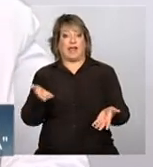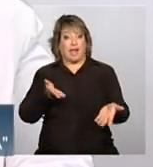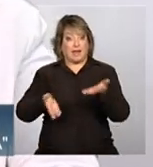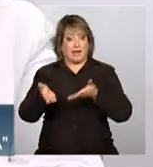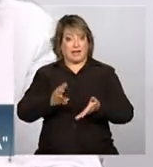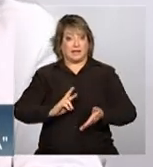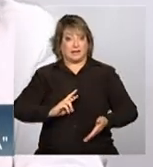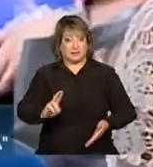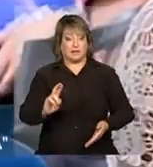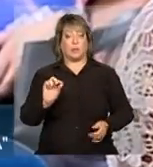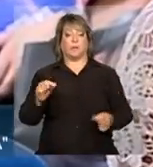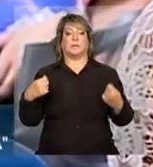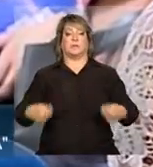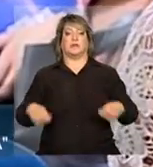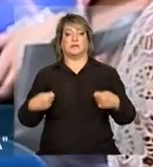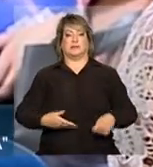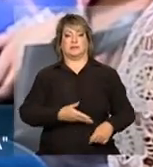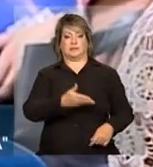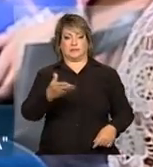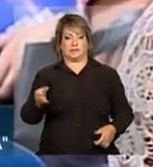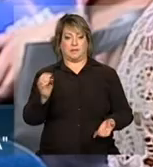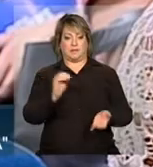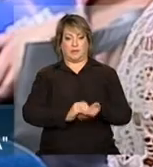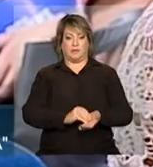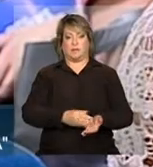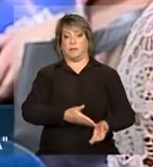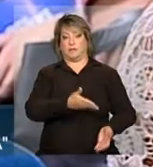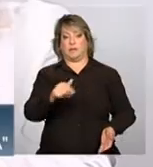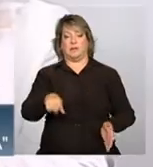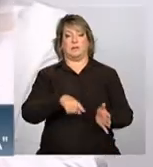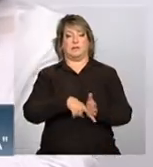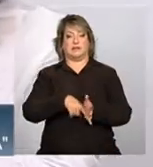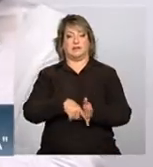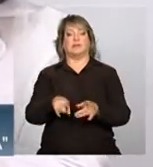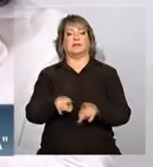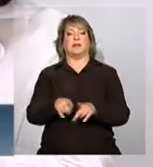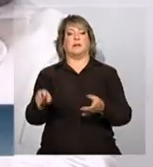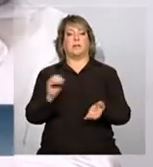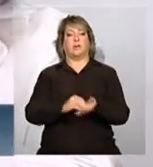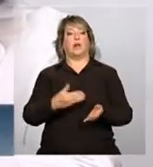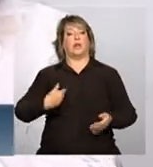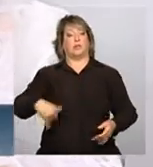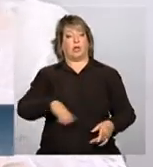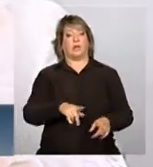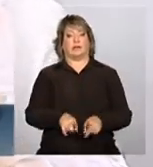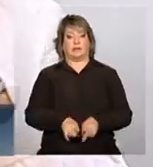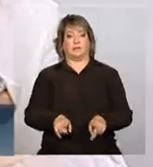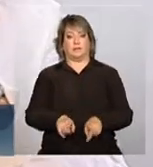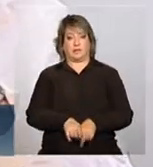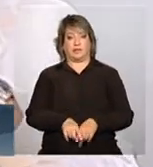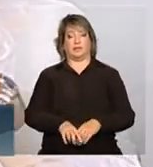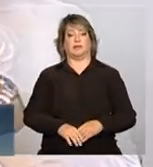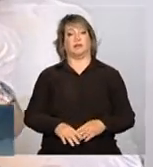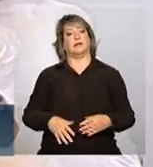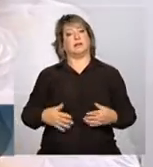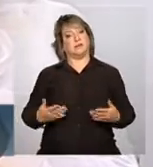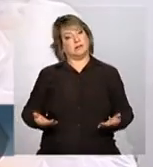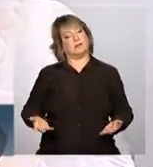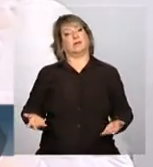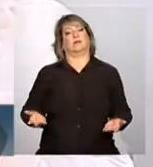atendendo às demandas postas por essa pesquisa e postas por nós também, né? Então,